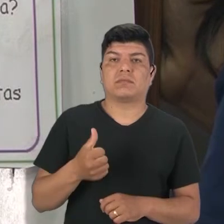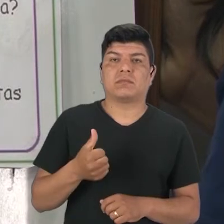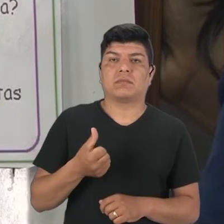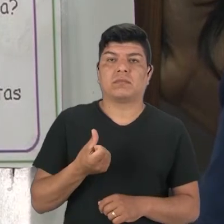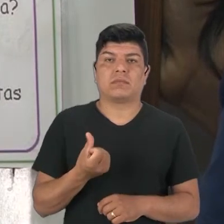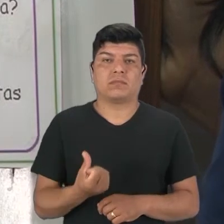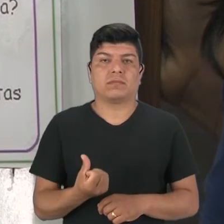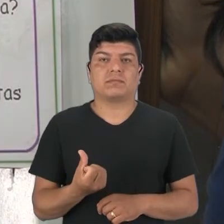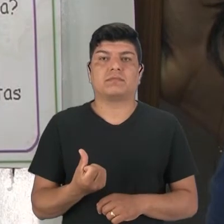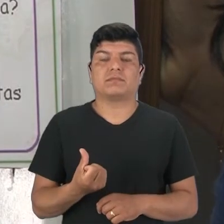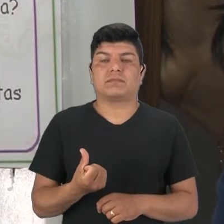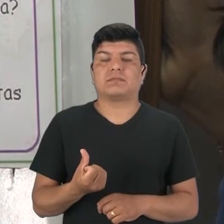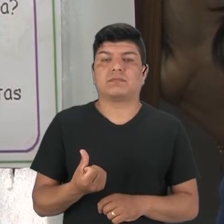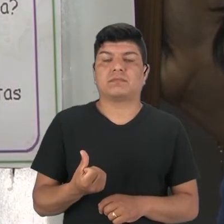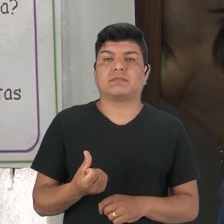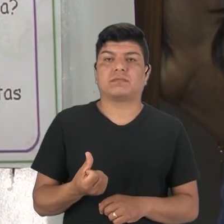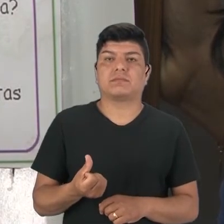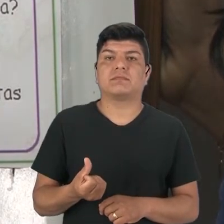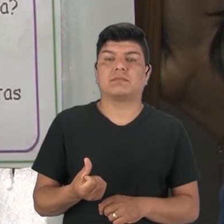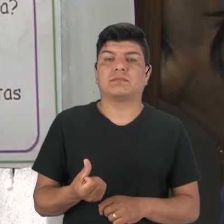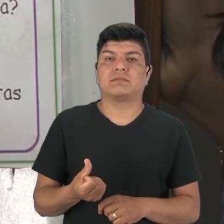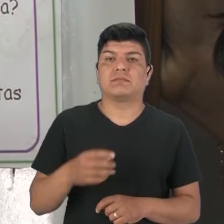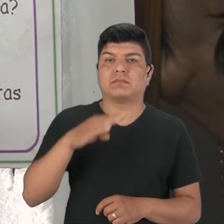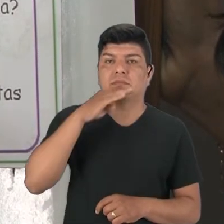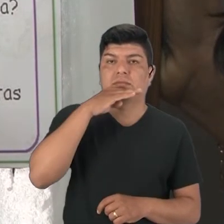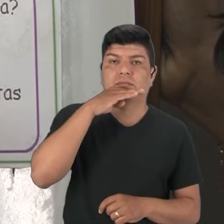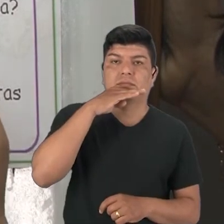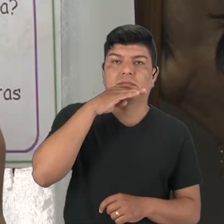16, ó,